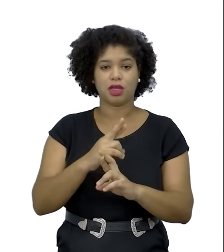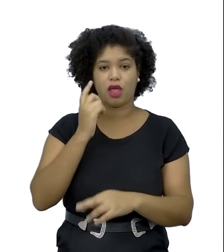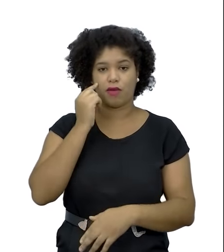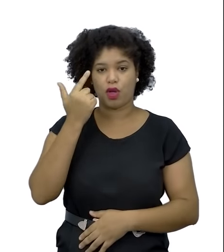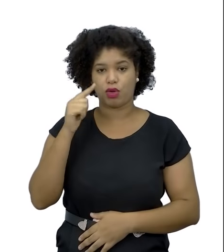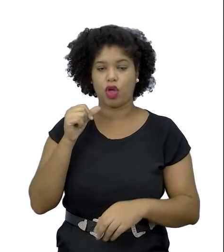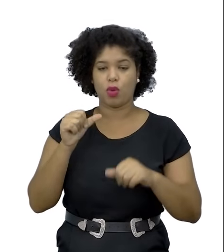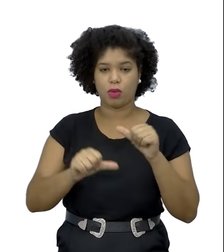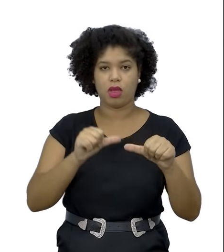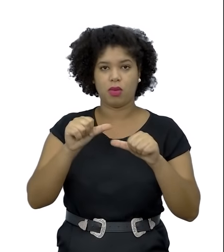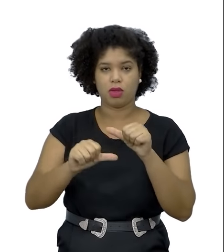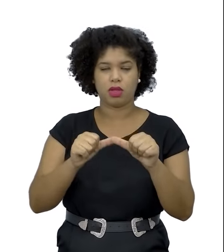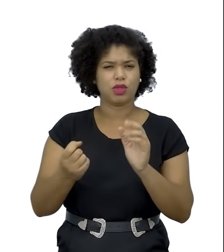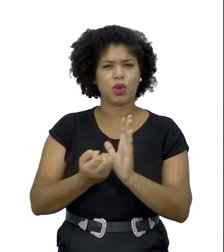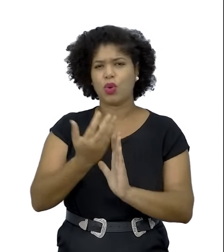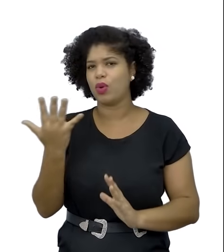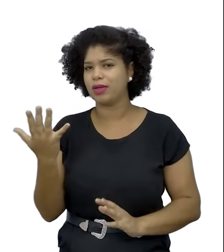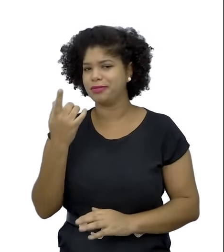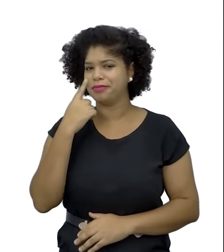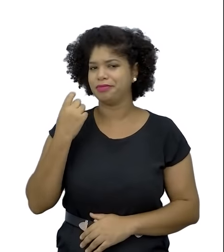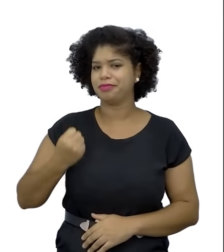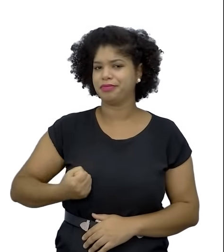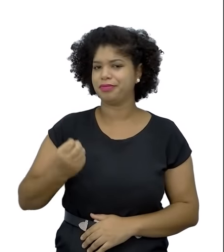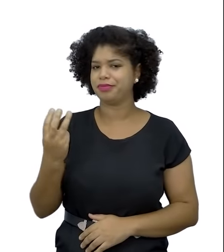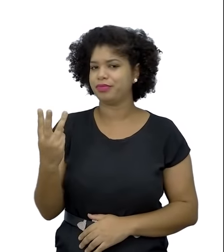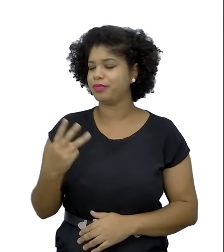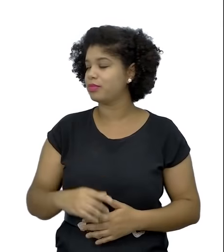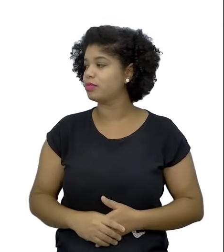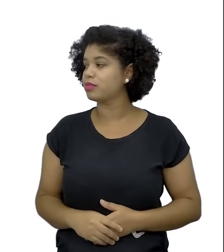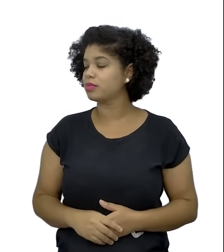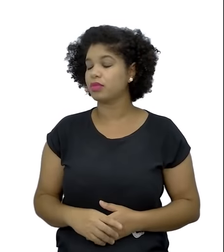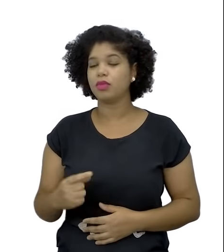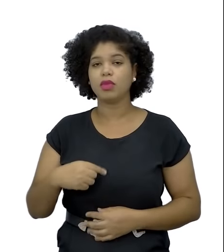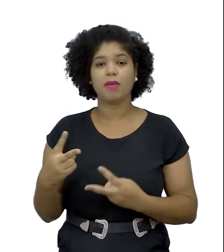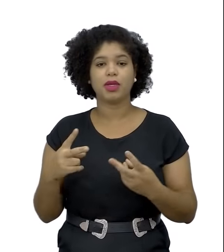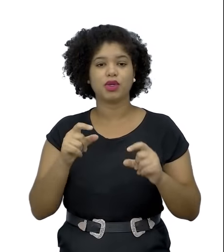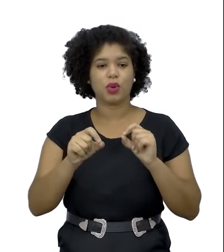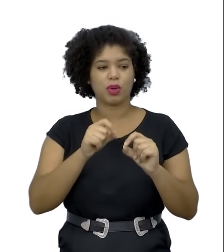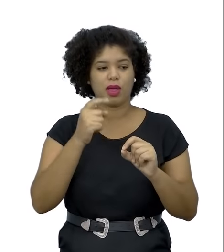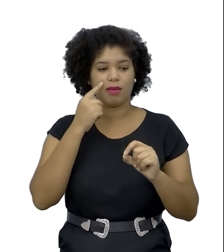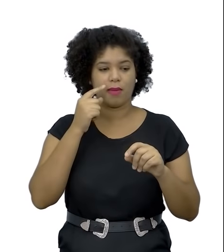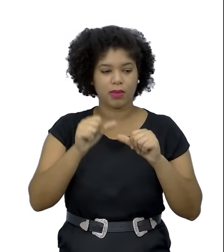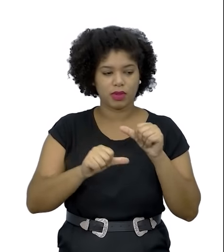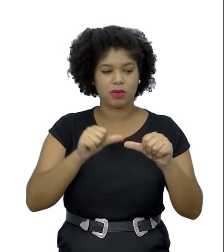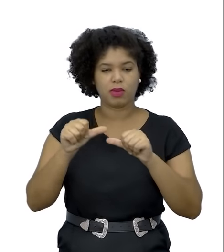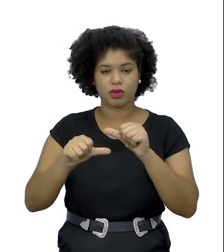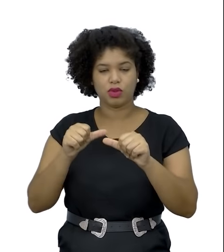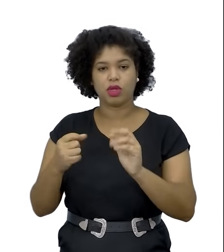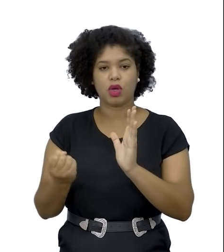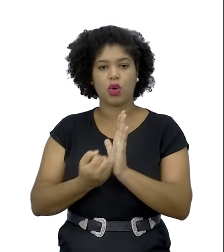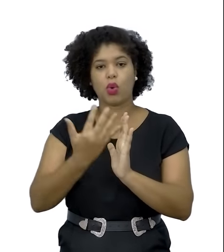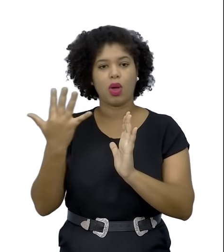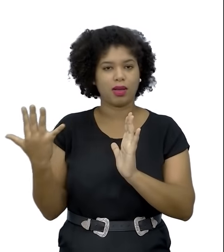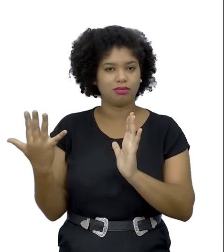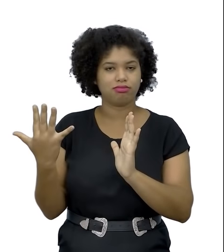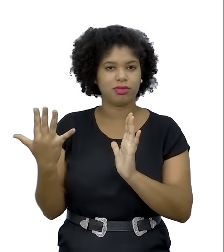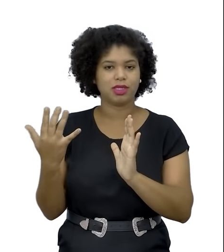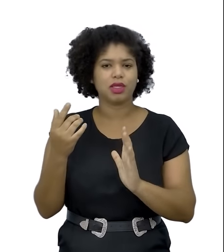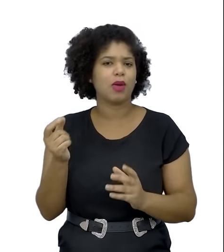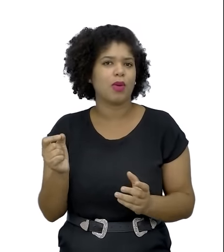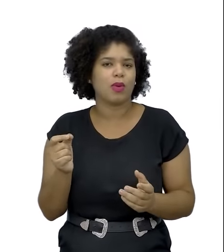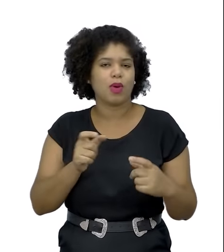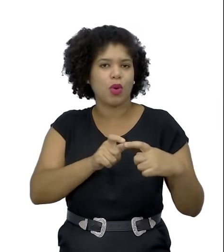de transformação? No problema 3, percebe-se que houve uma alteração da quantidade inicial de